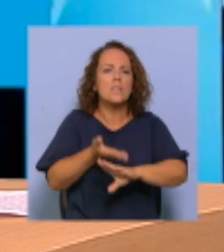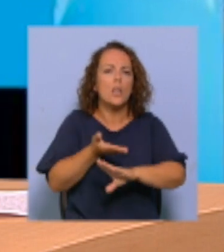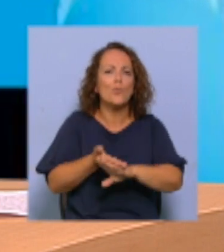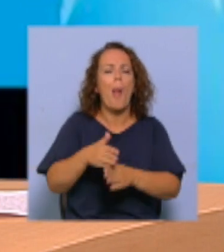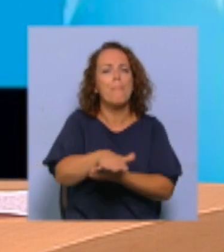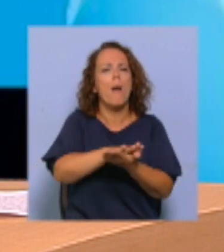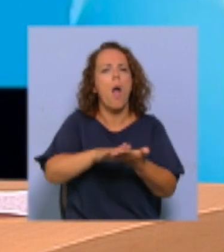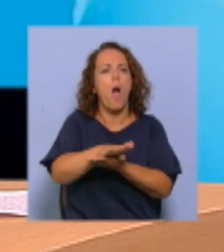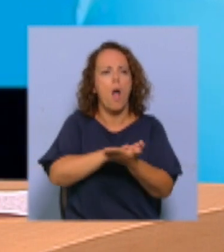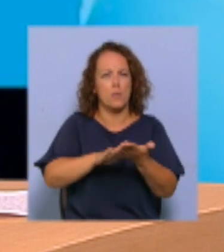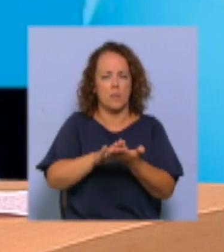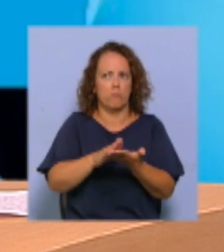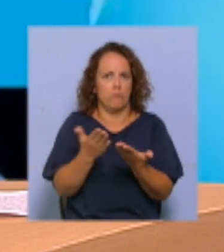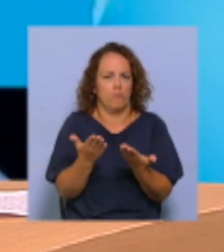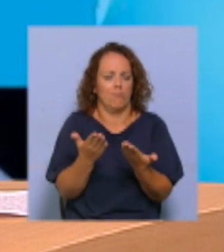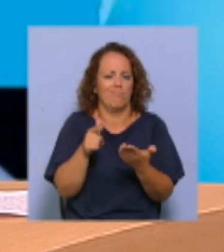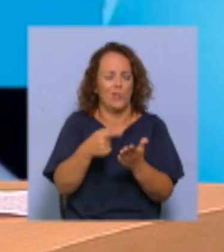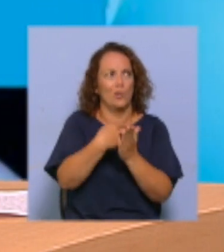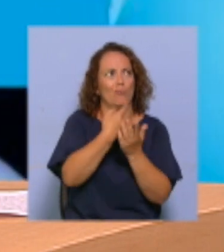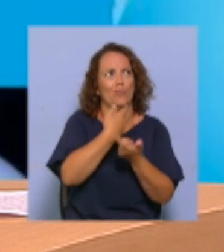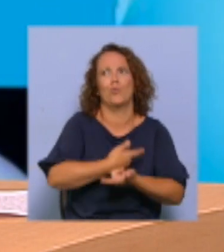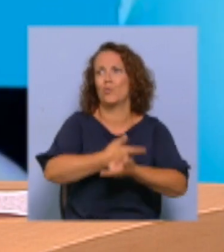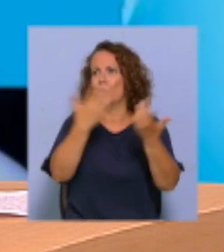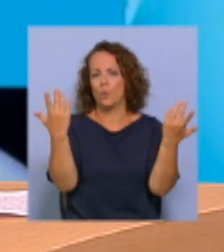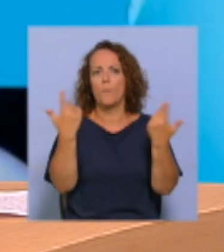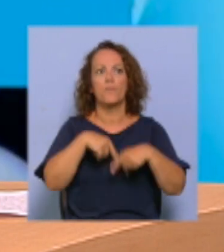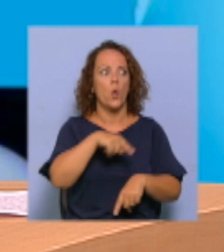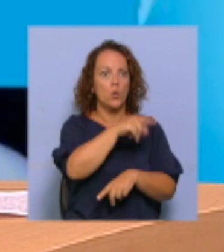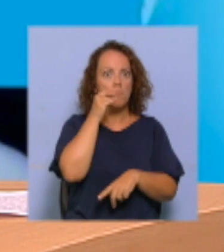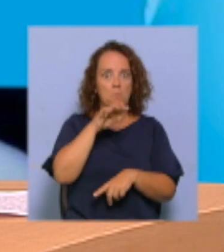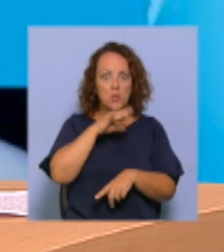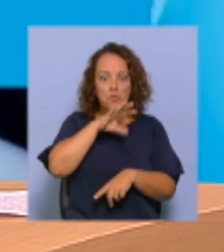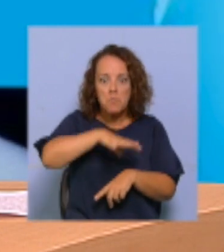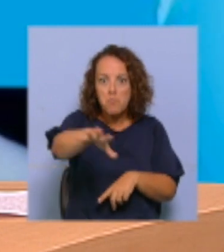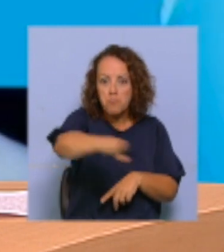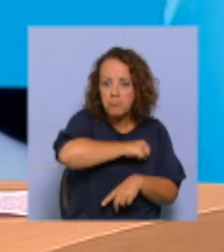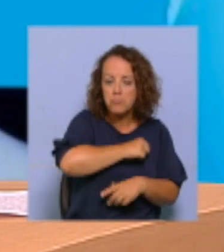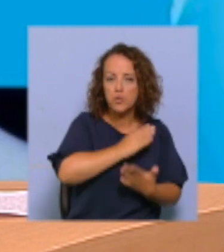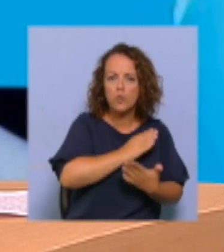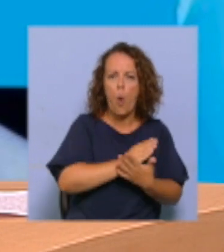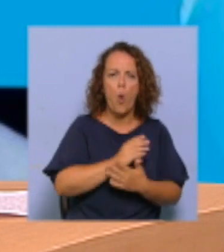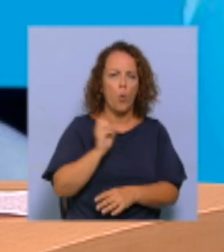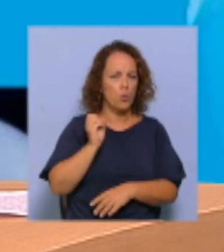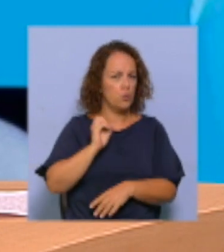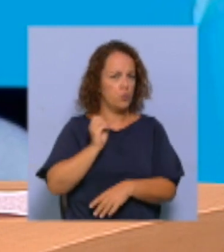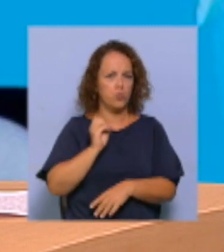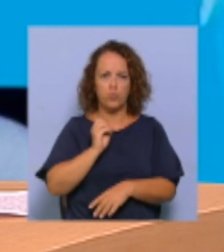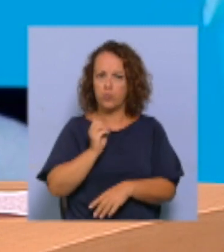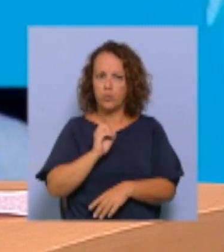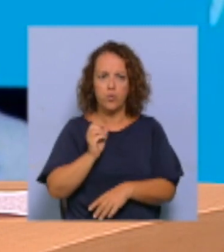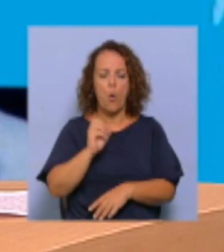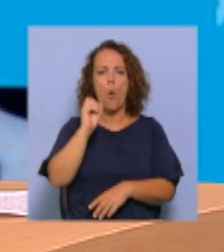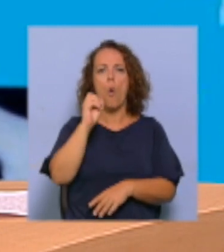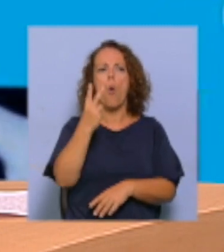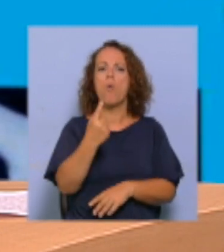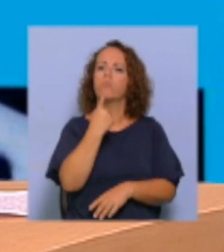estes pais não retiraram os filhos da escola, não pediram o estatuto